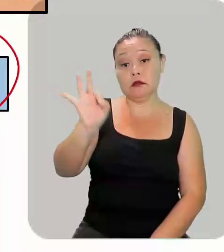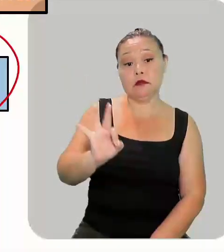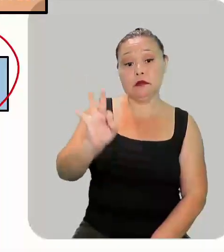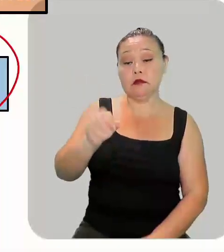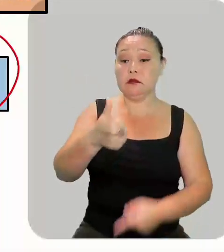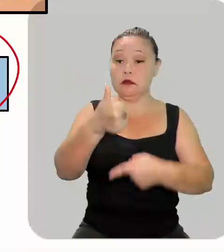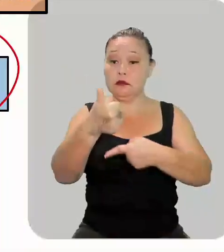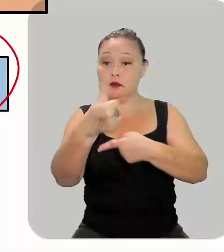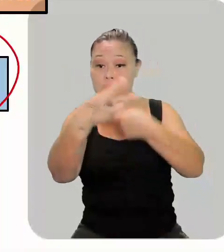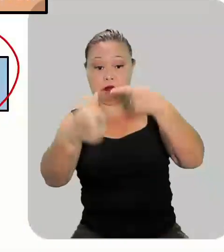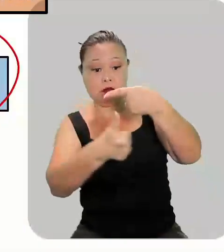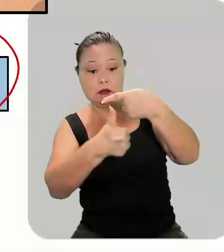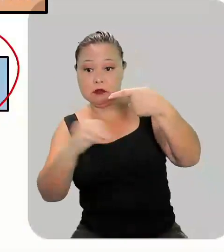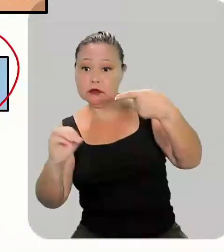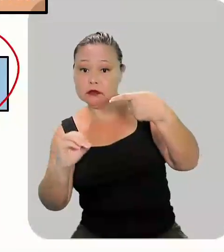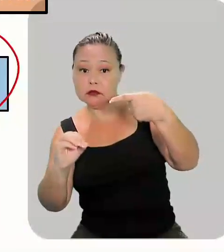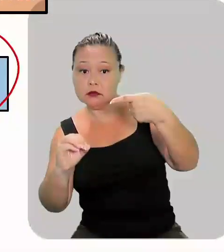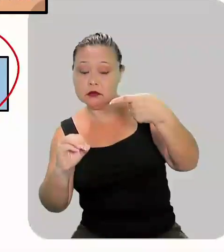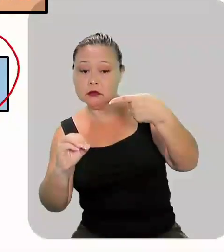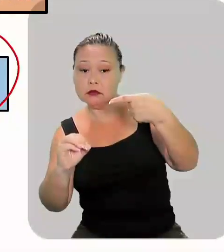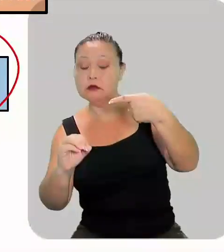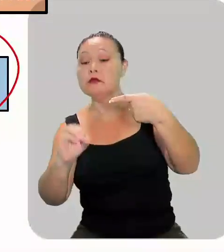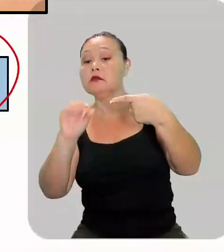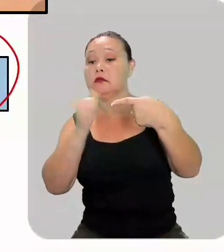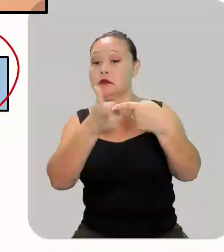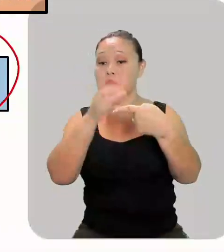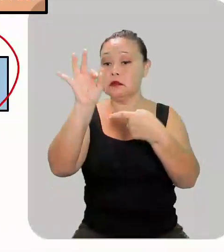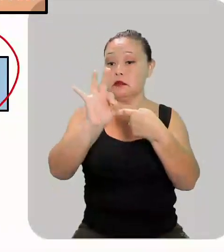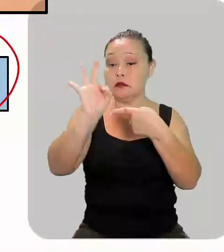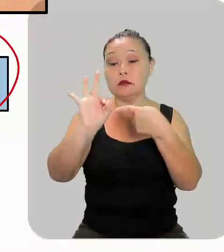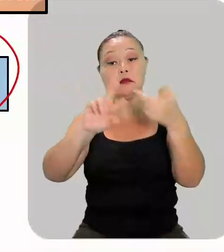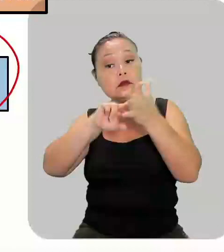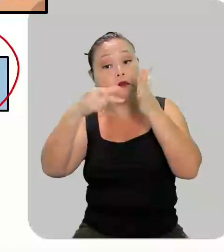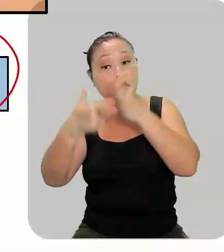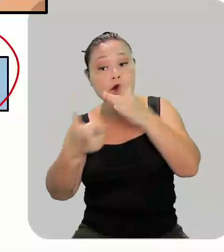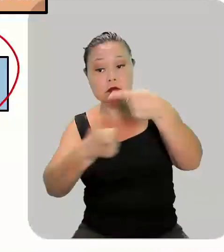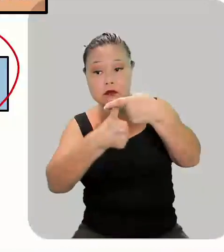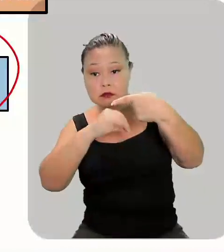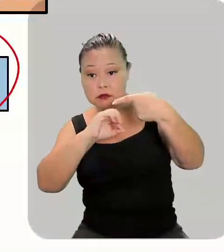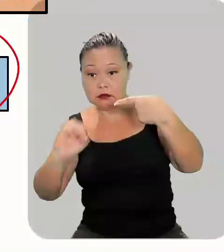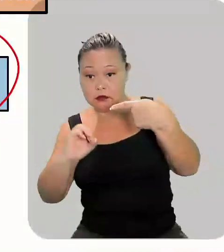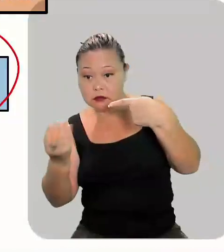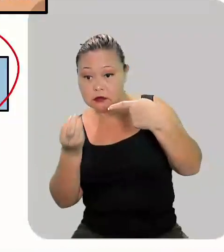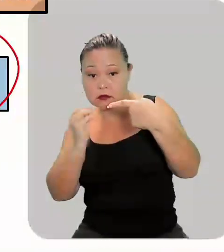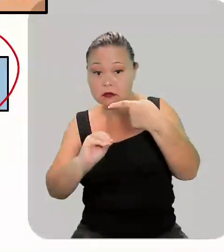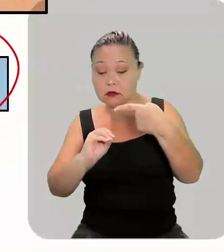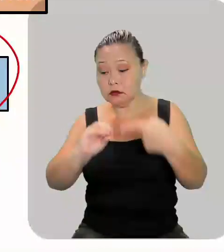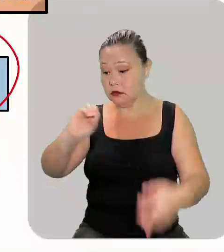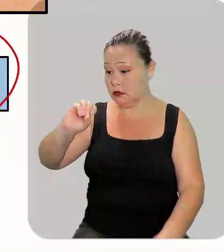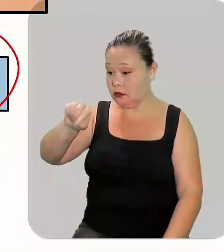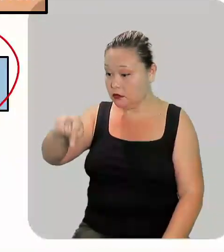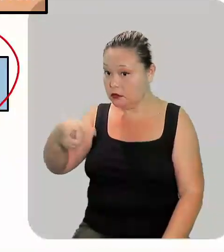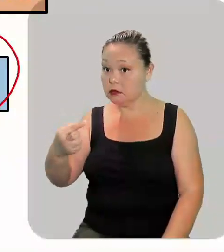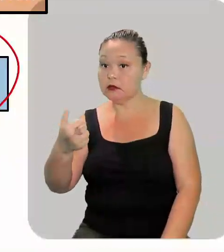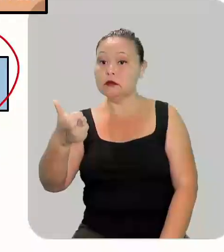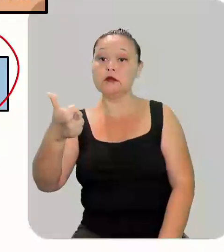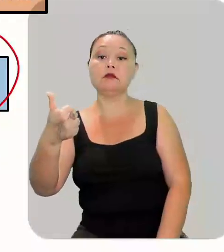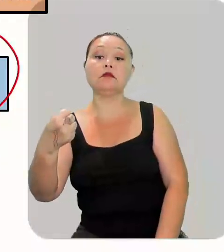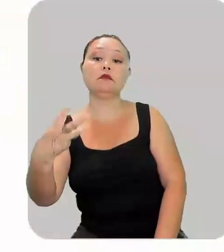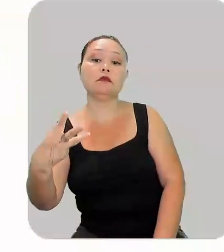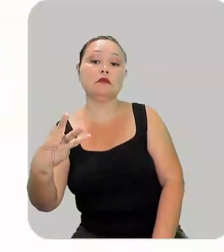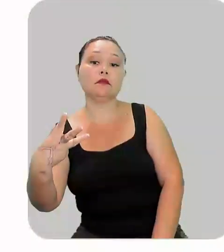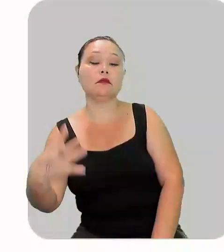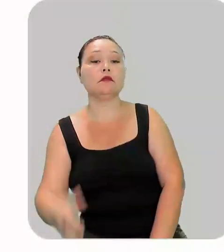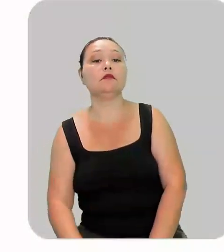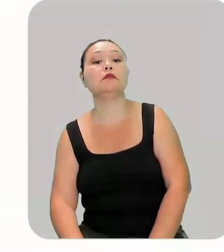nada menos que 13 por 100. Porcento já quer dizer por 100. Né? Colocamos a vírgula, fica